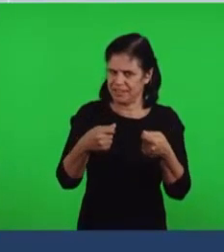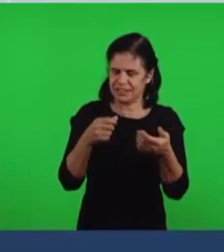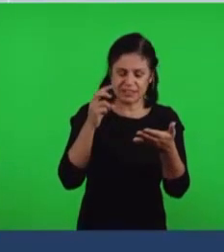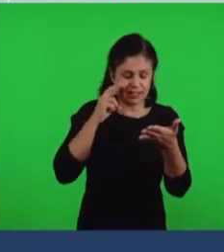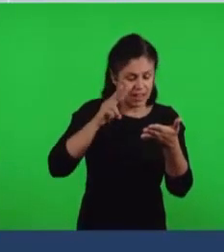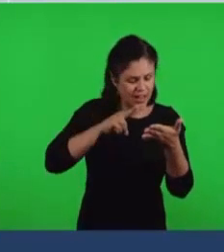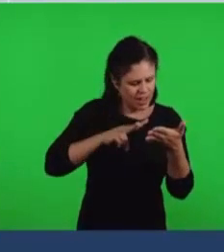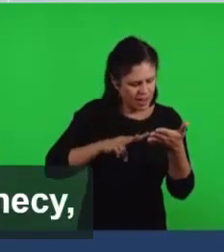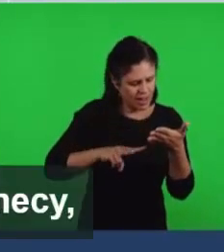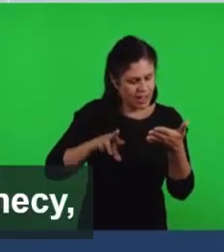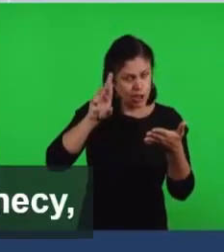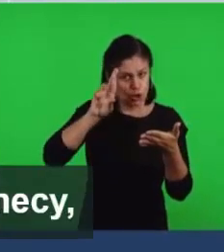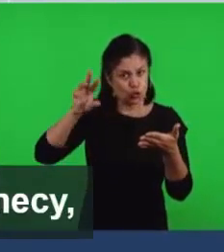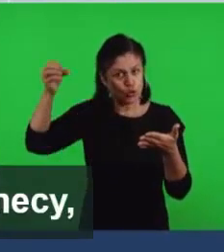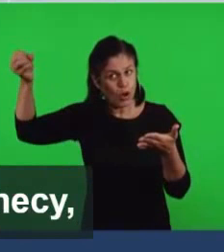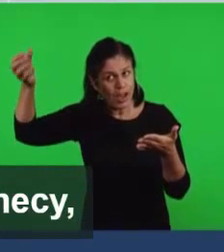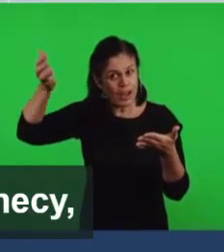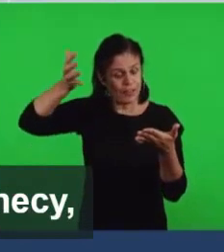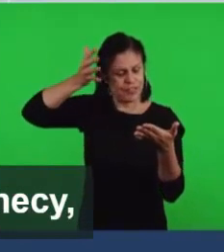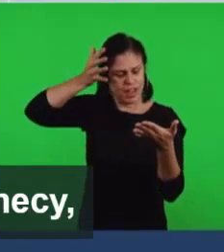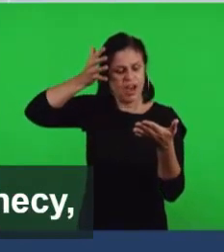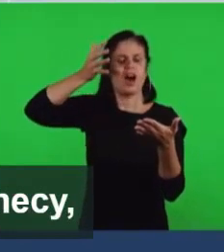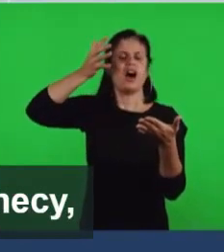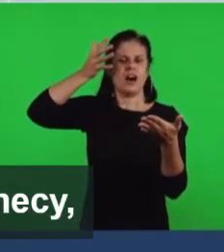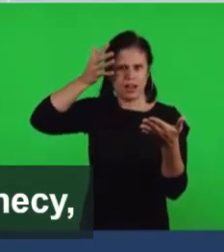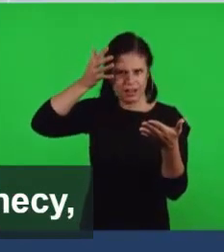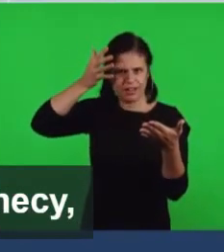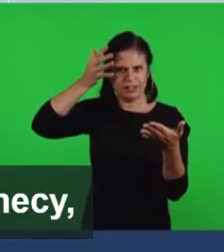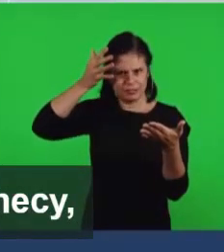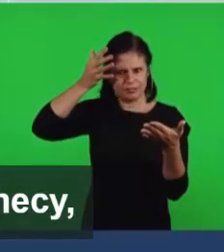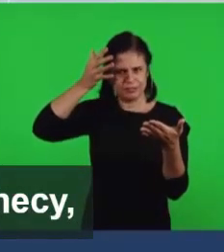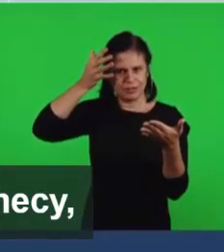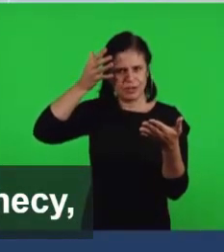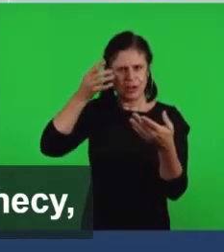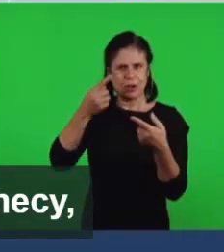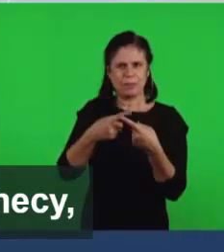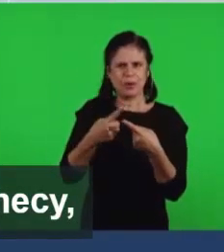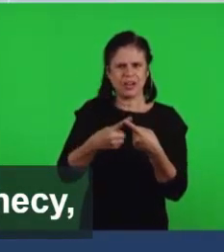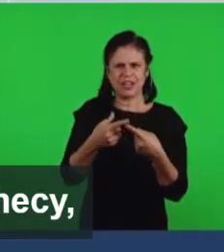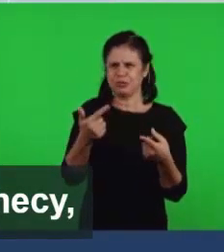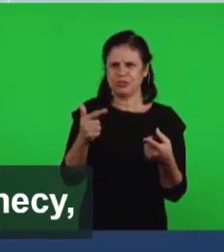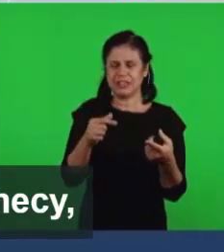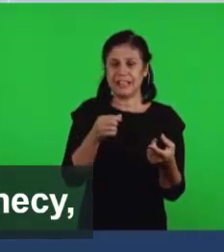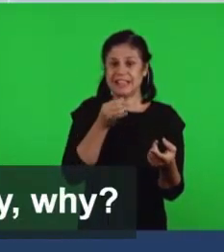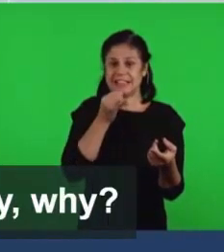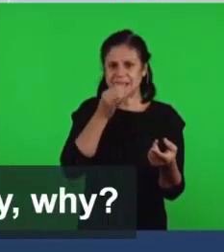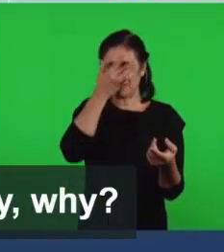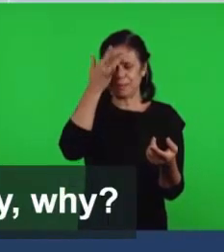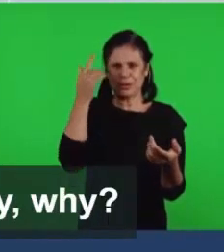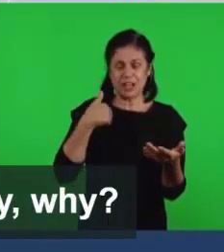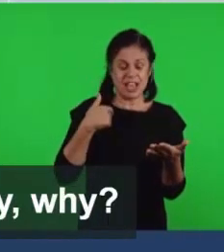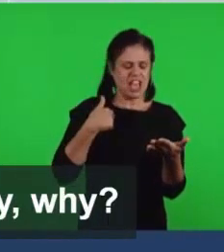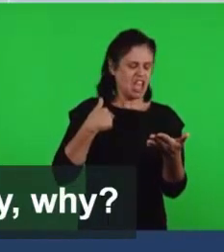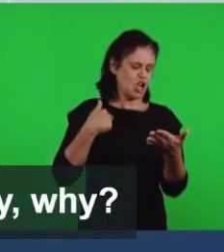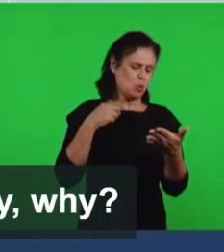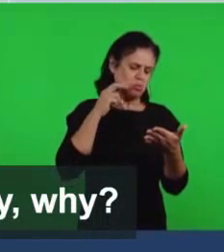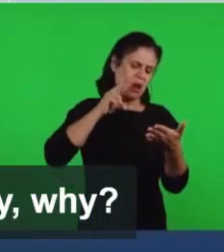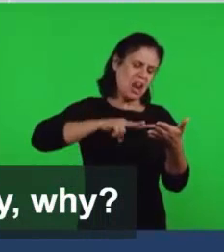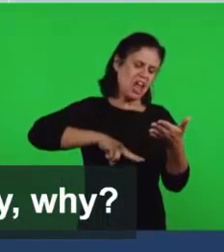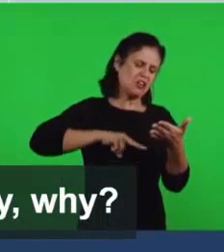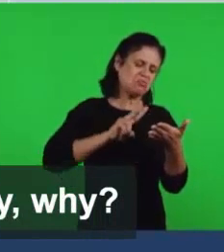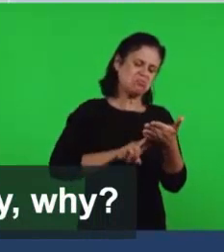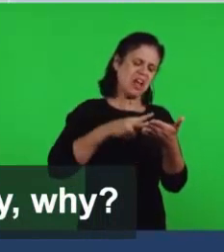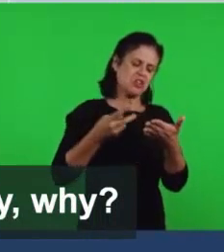podia botar aqui questão né não intérprete do livro não é a profecia da interpretação da